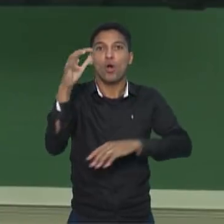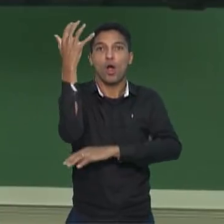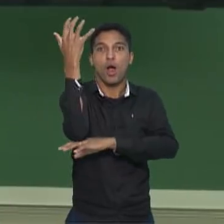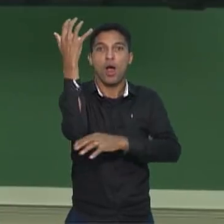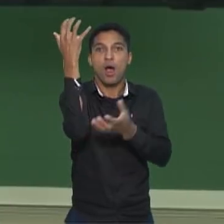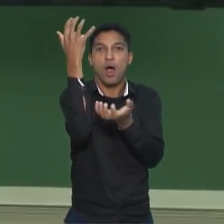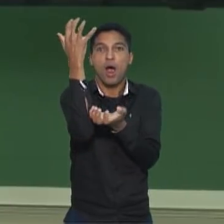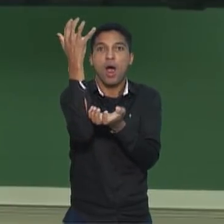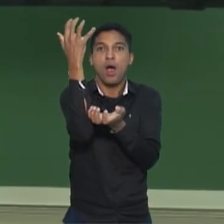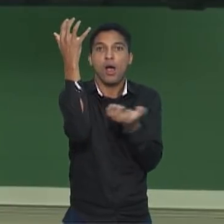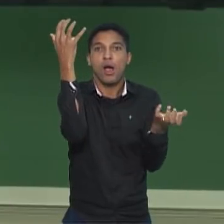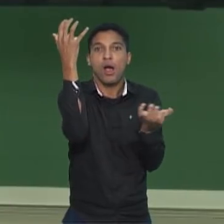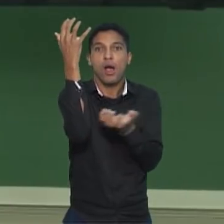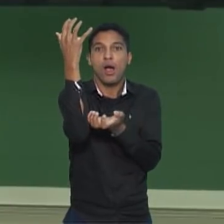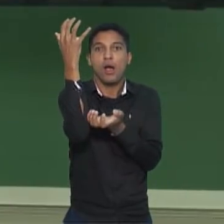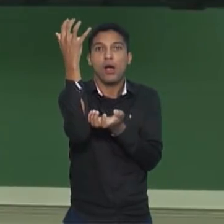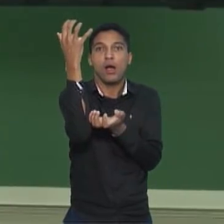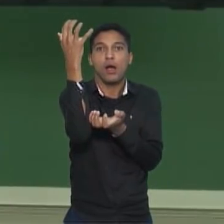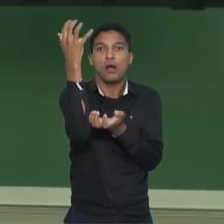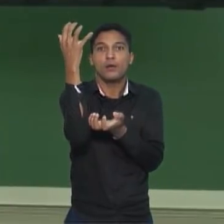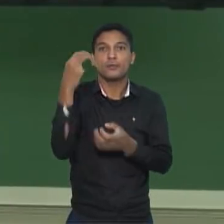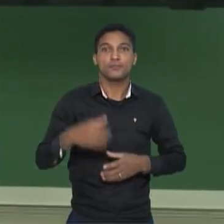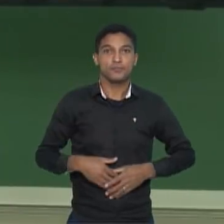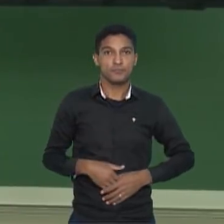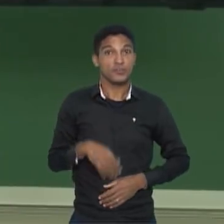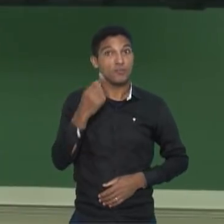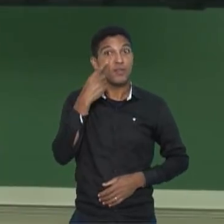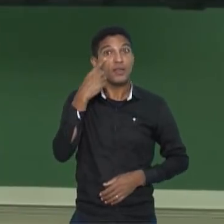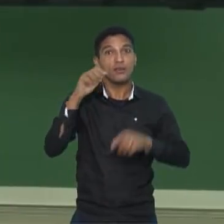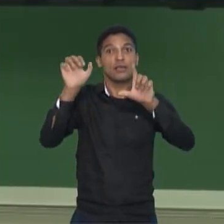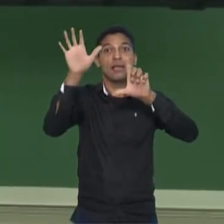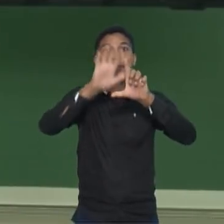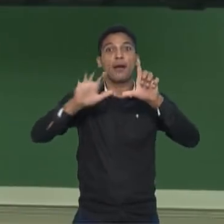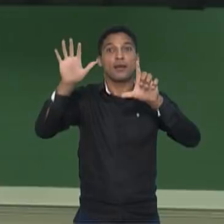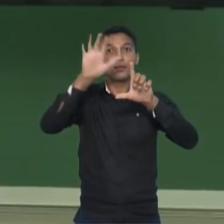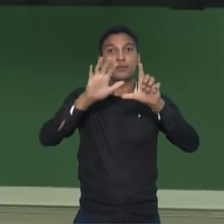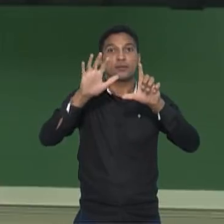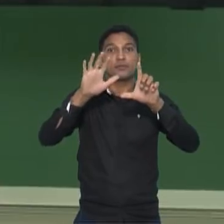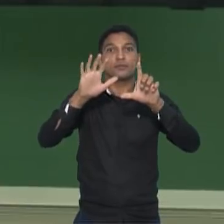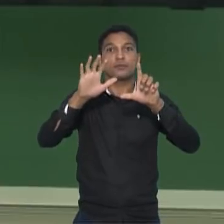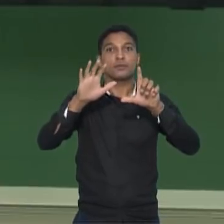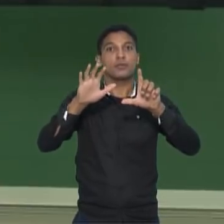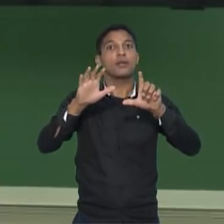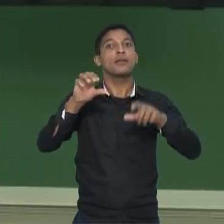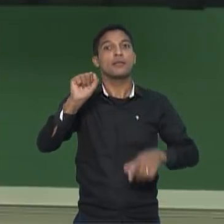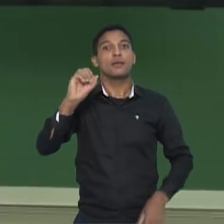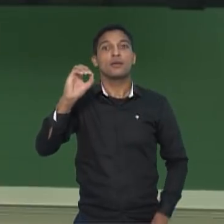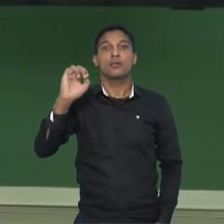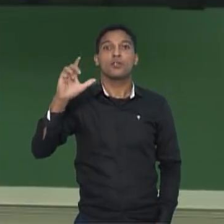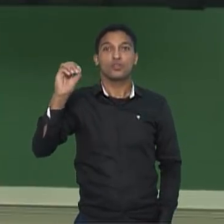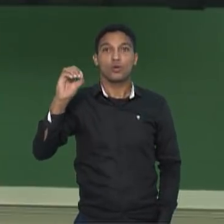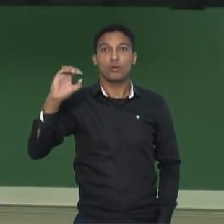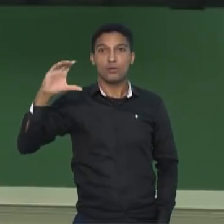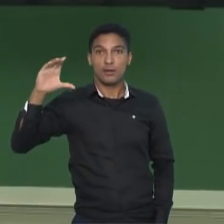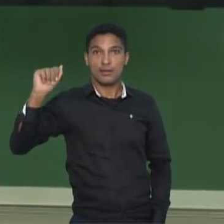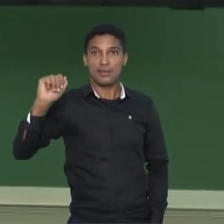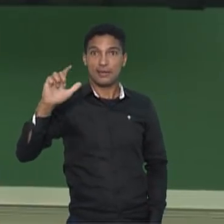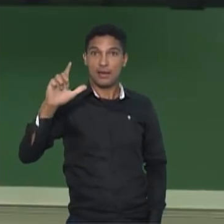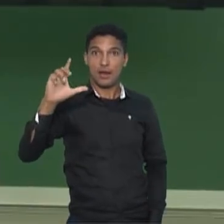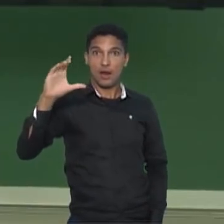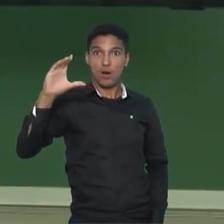para compreender esse solo. Então veja, o solo calcário, ele é um solo